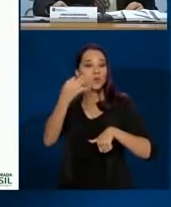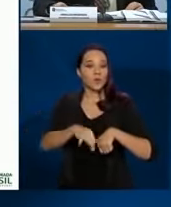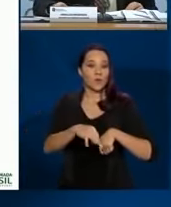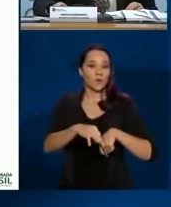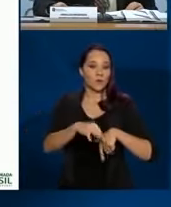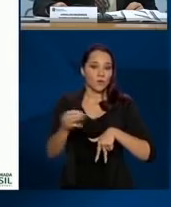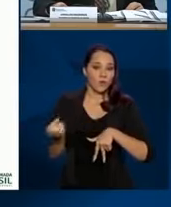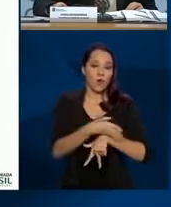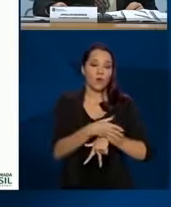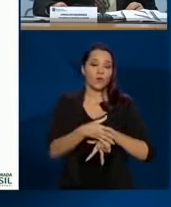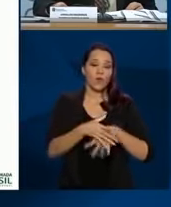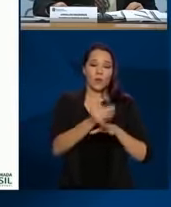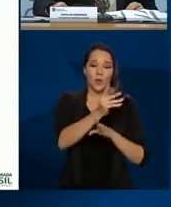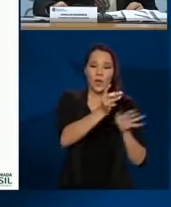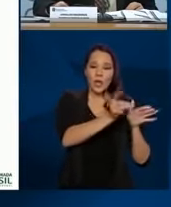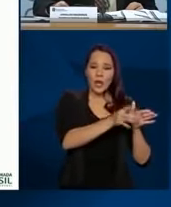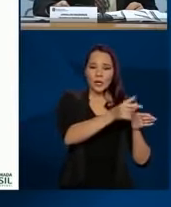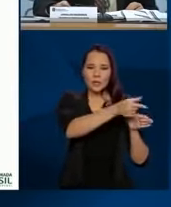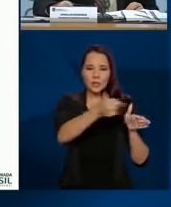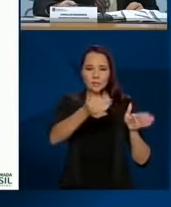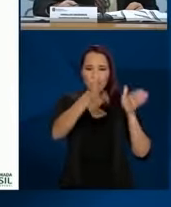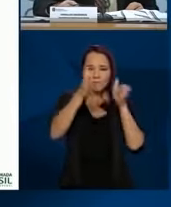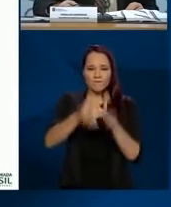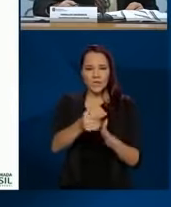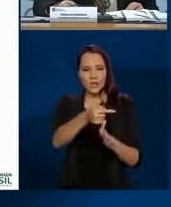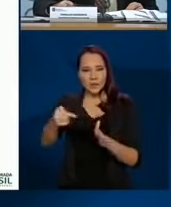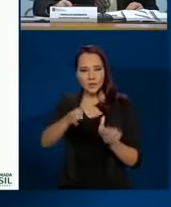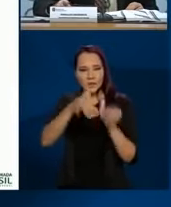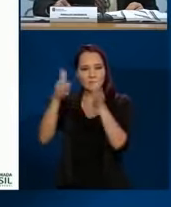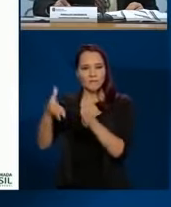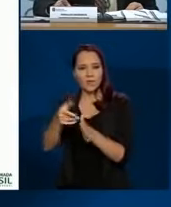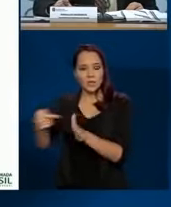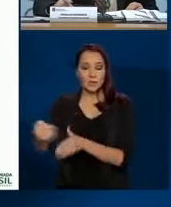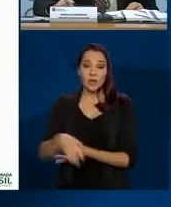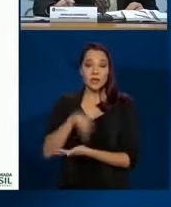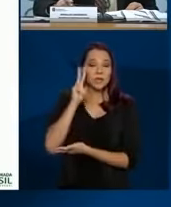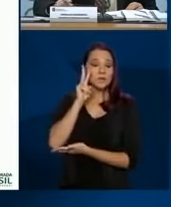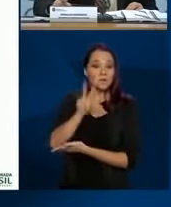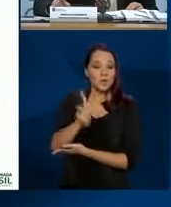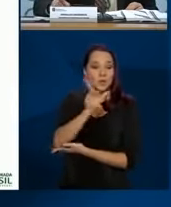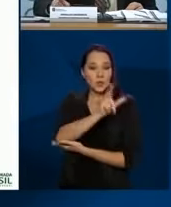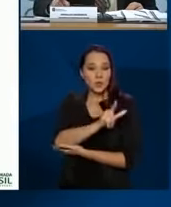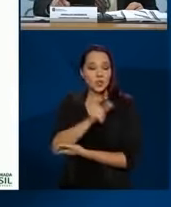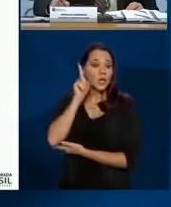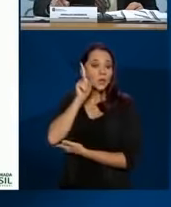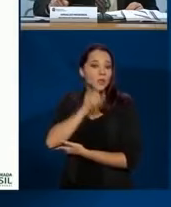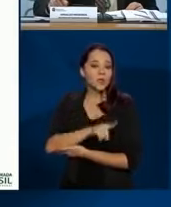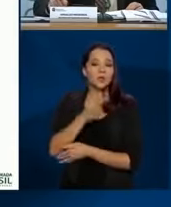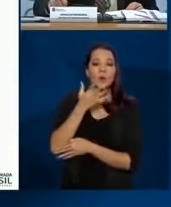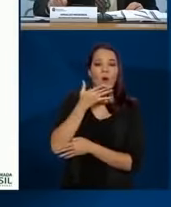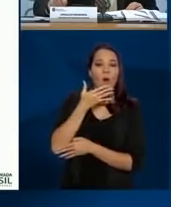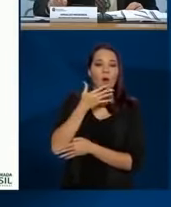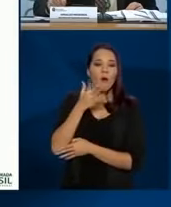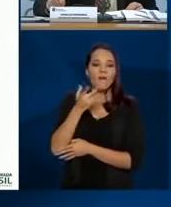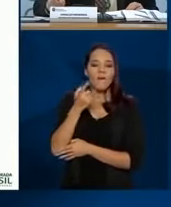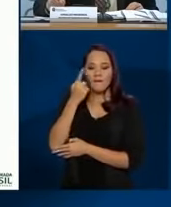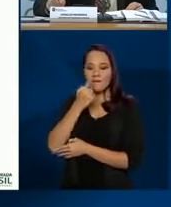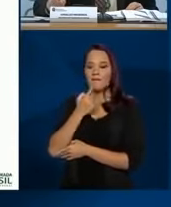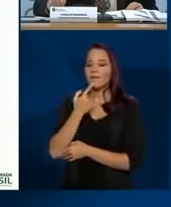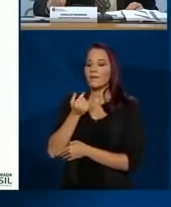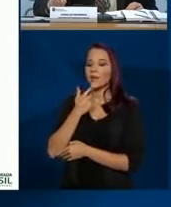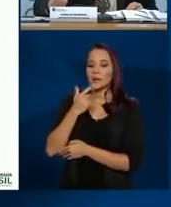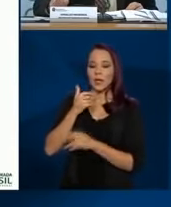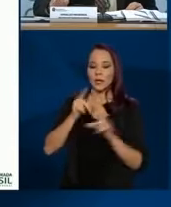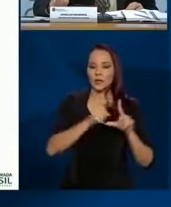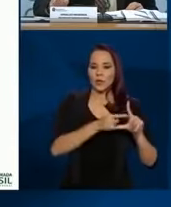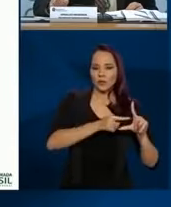por semana epidemiológica, né? Nós vemos que nos Estados Unidos, o que está em vermelho, houve uma queda,